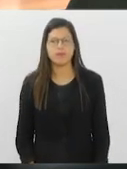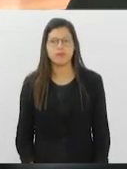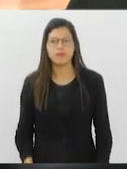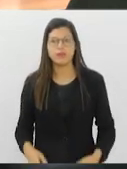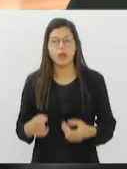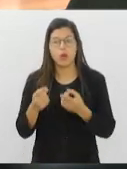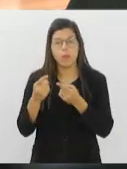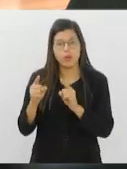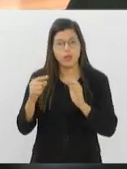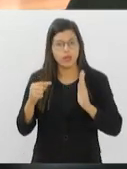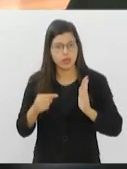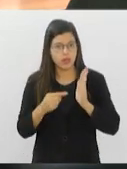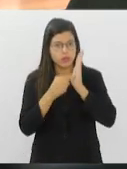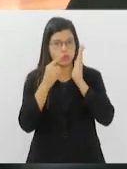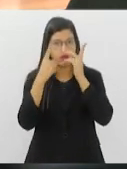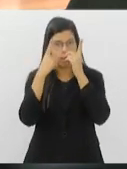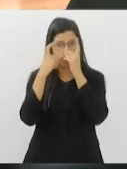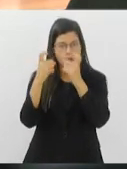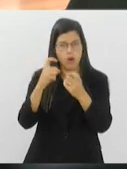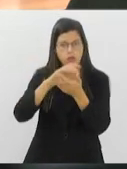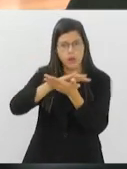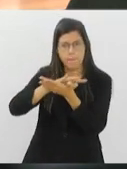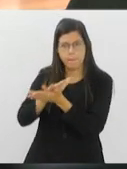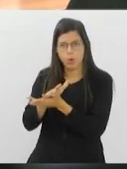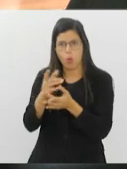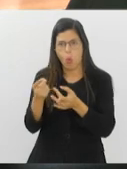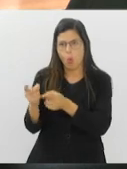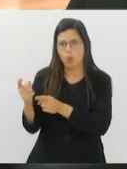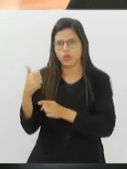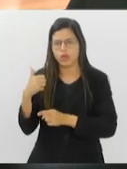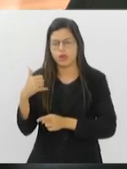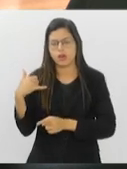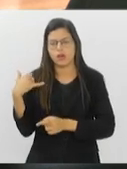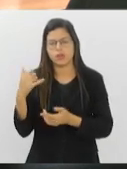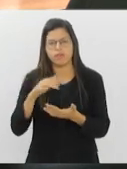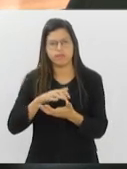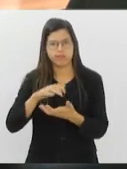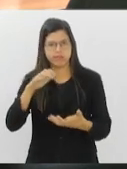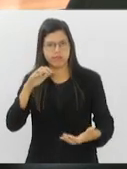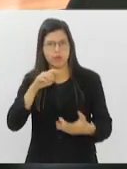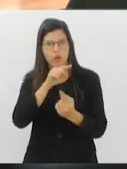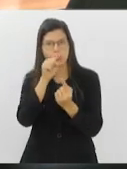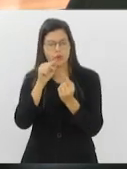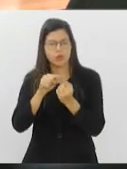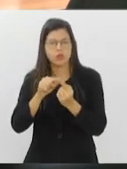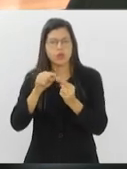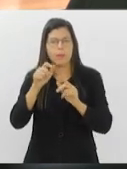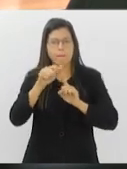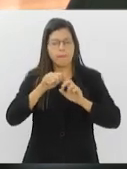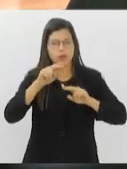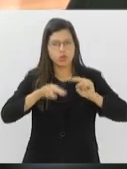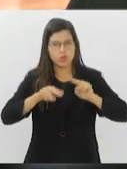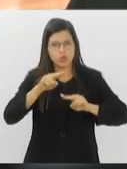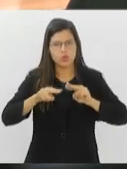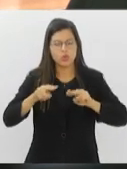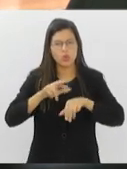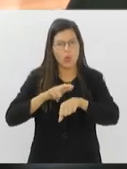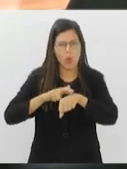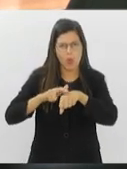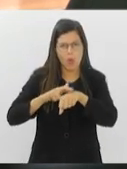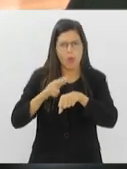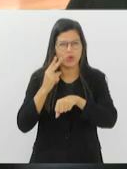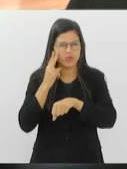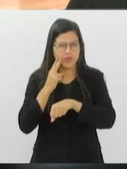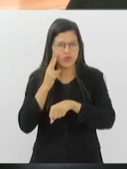Combater e denunciar a violência e o preconceito contra os idosos. Esse é o objetivo do Junho Violeta, instituído pelas Organizações